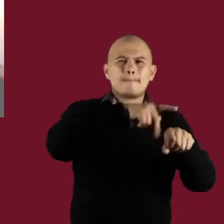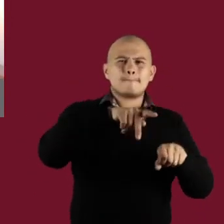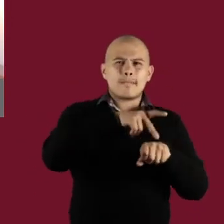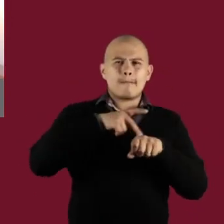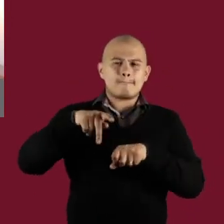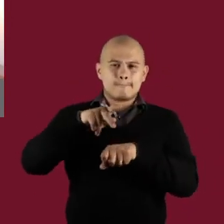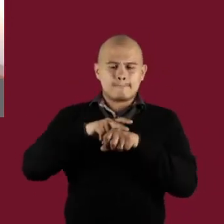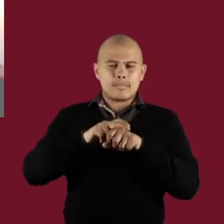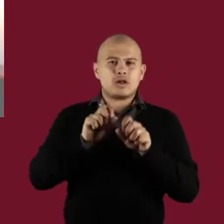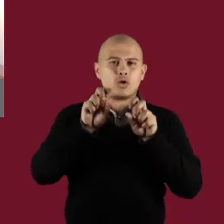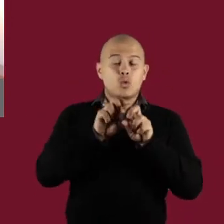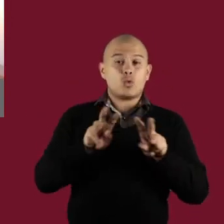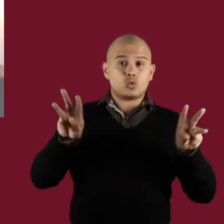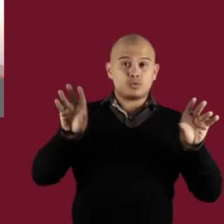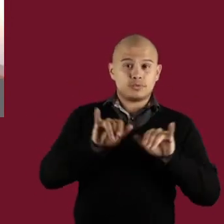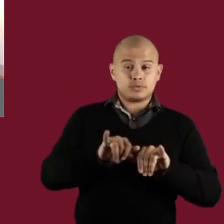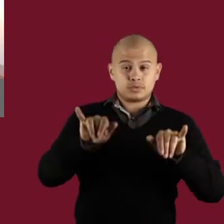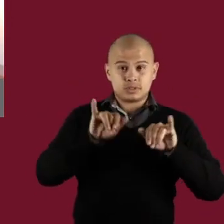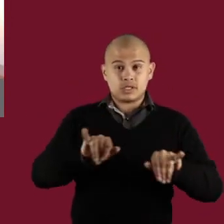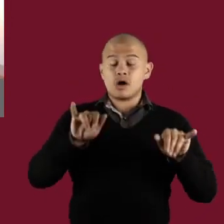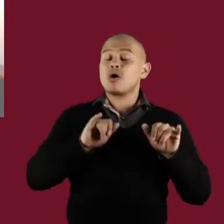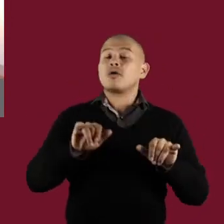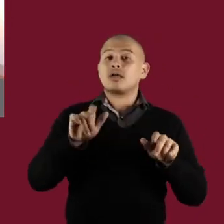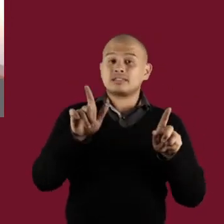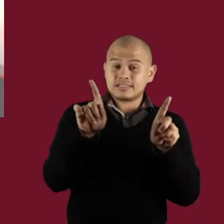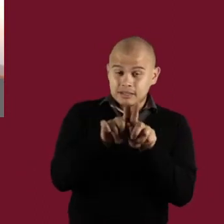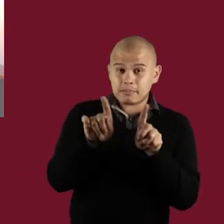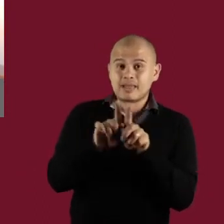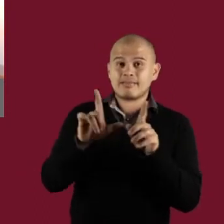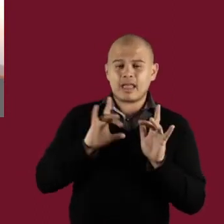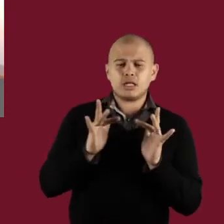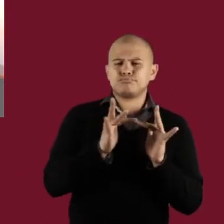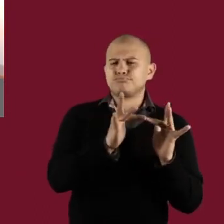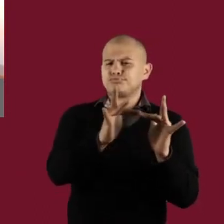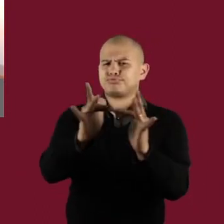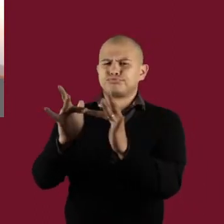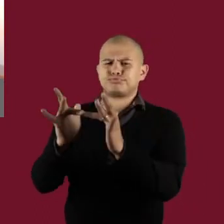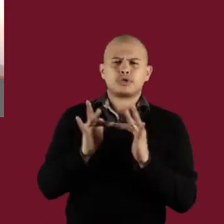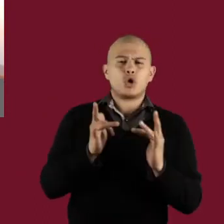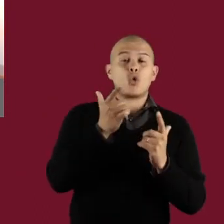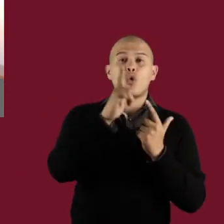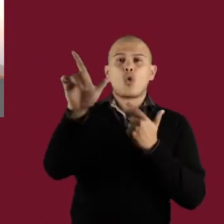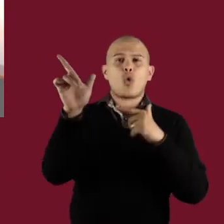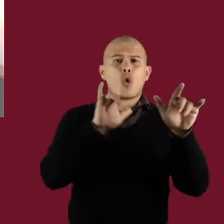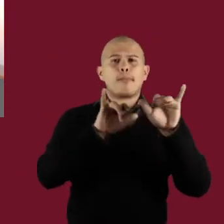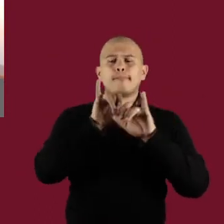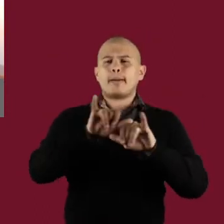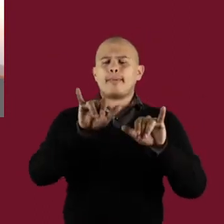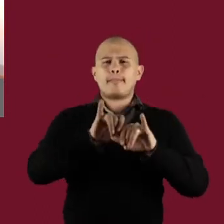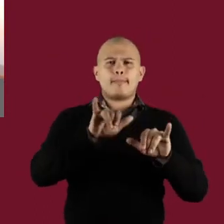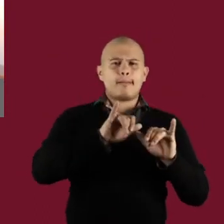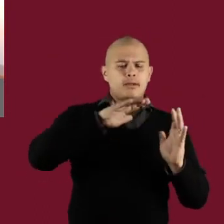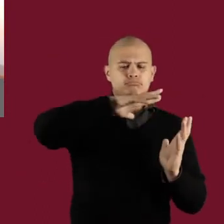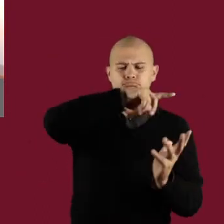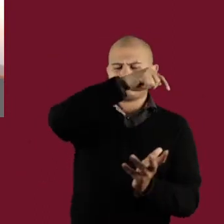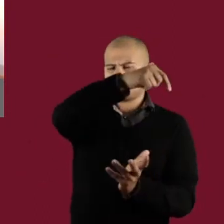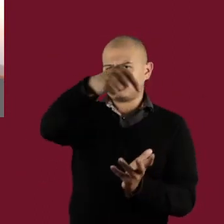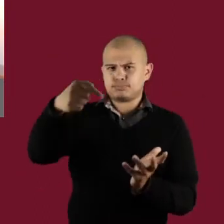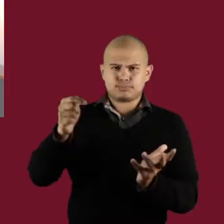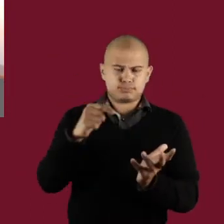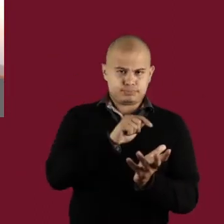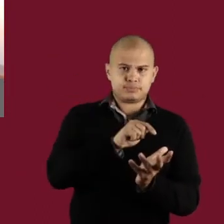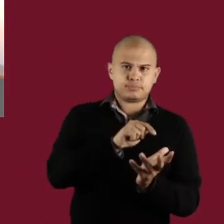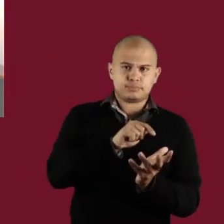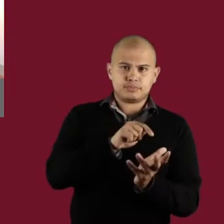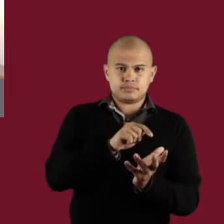elas são as notícias que estão em outras emissoras internacionais também, e nós não competimos, nós nos completamos. RFI é um parceiro nosso,